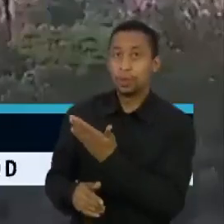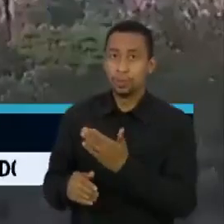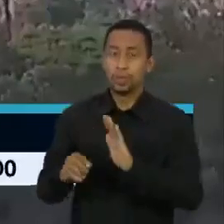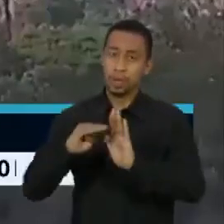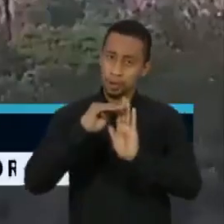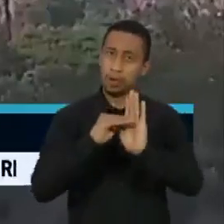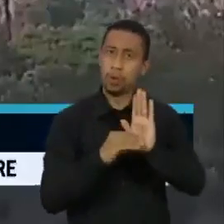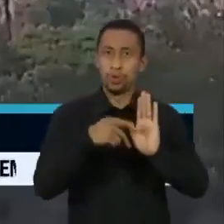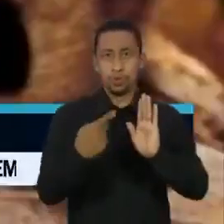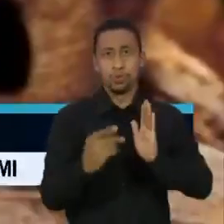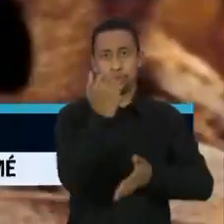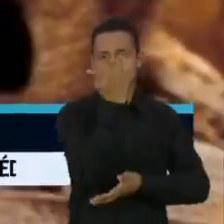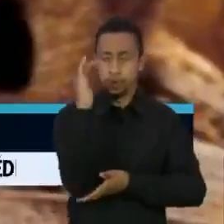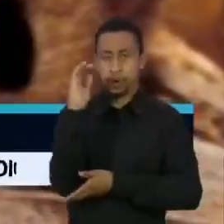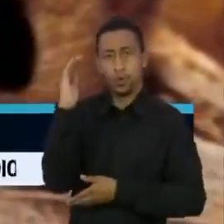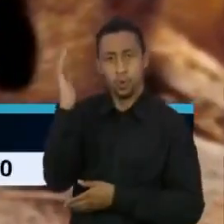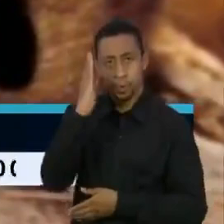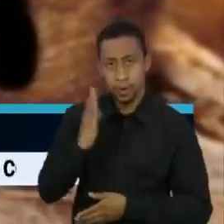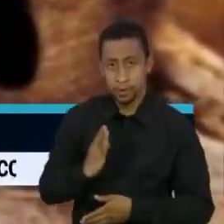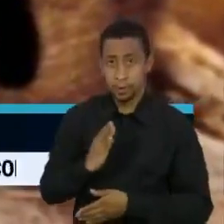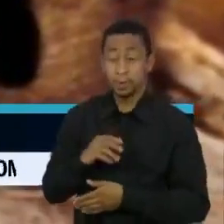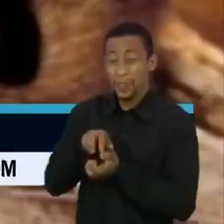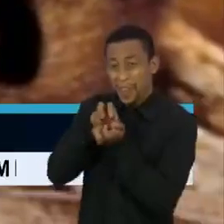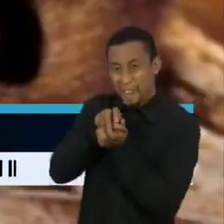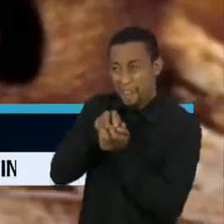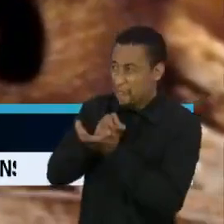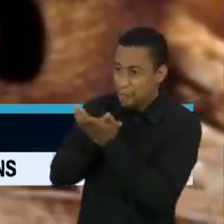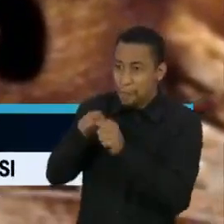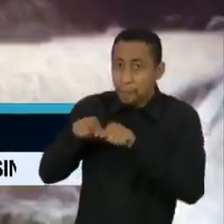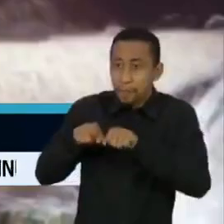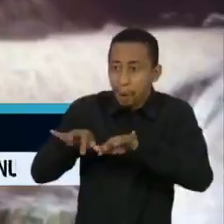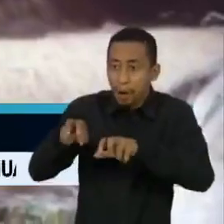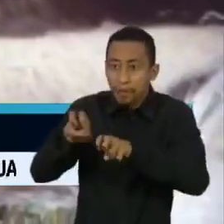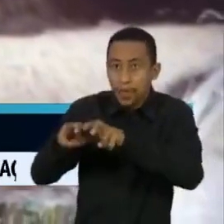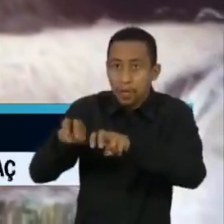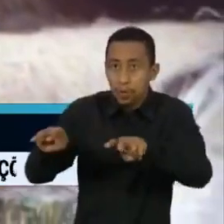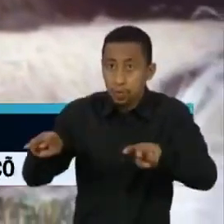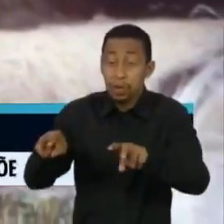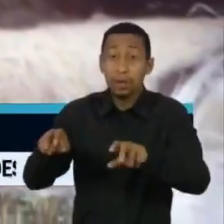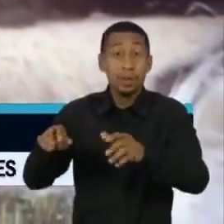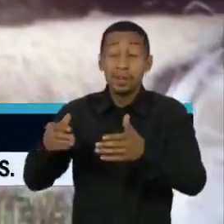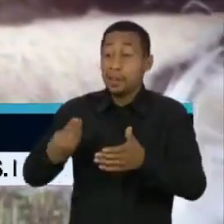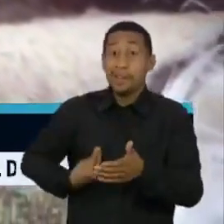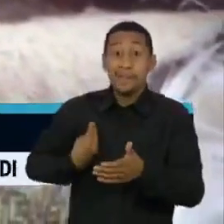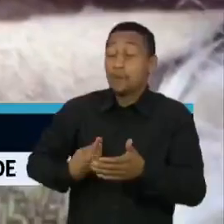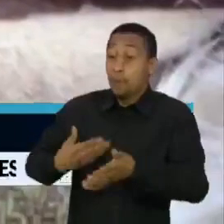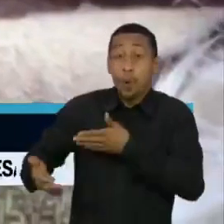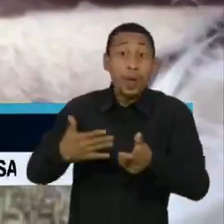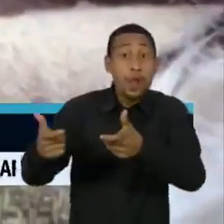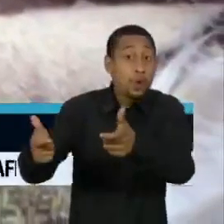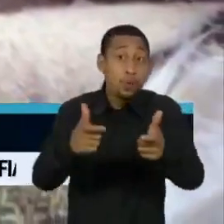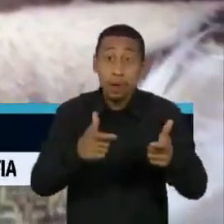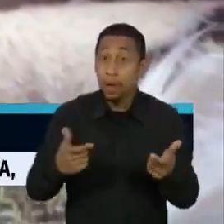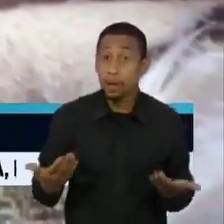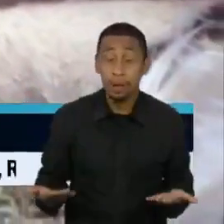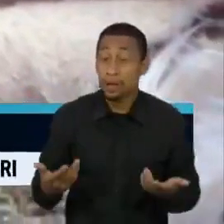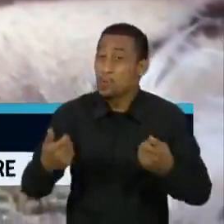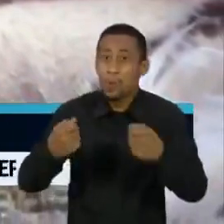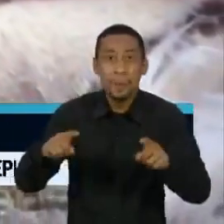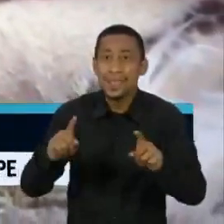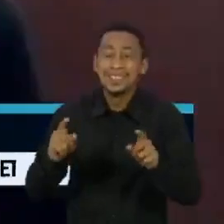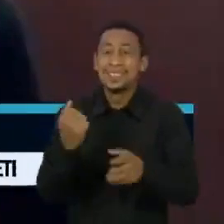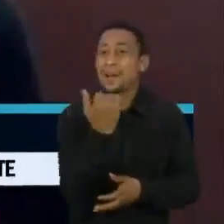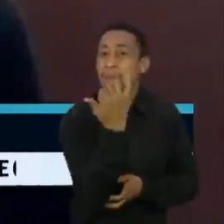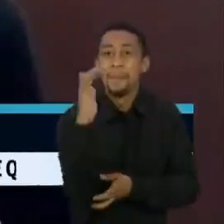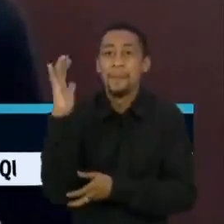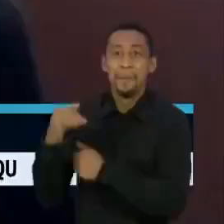Código Florestal Brasileiro. Esses roedores que transmitem o vírus podem viver em qualquer tipo de ambiente. Então, eles não precisam de uma área de